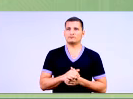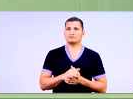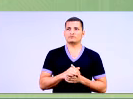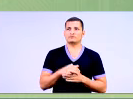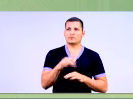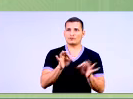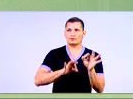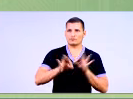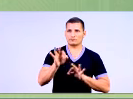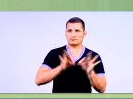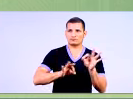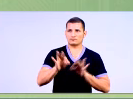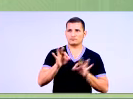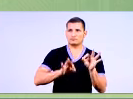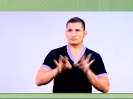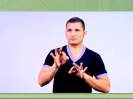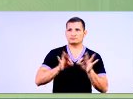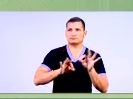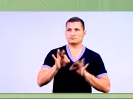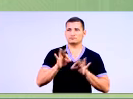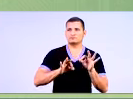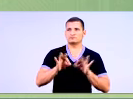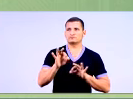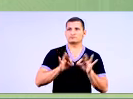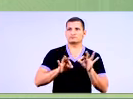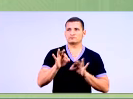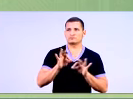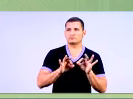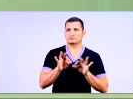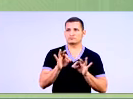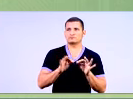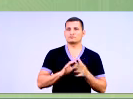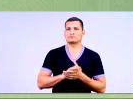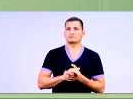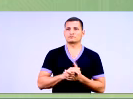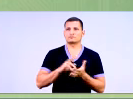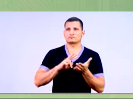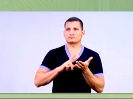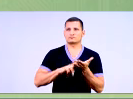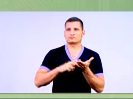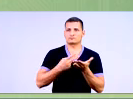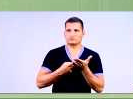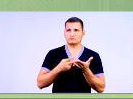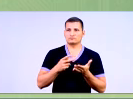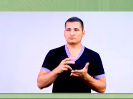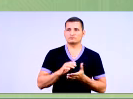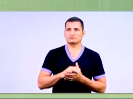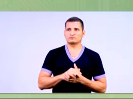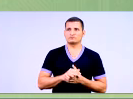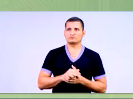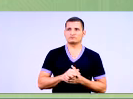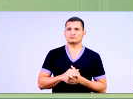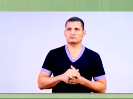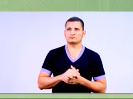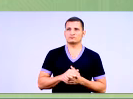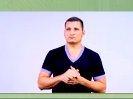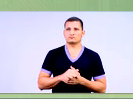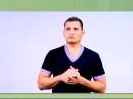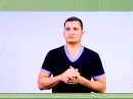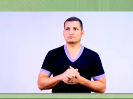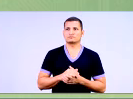Configurable, configurável. Aqui o sufixo able. Eu tenho configurar com o sufixo able, configurável.